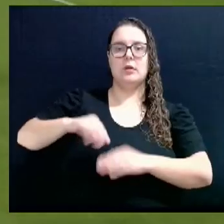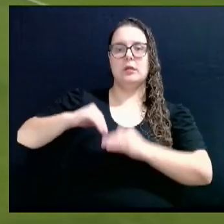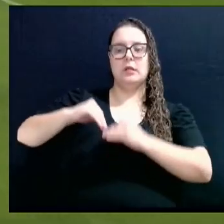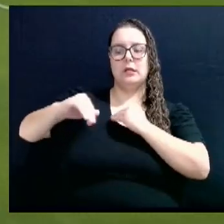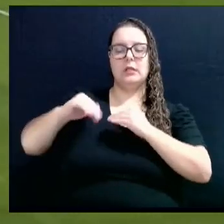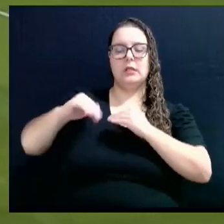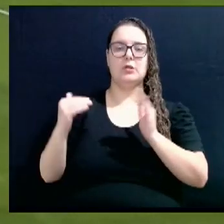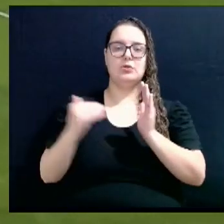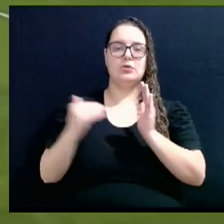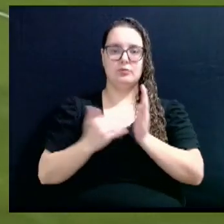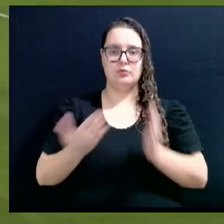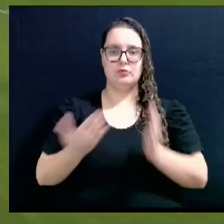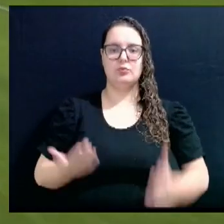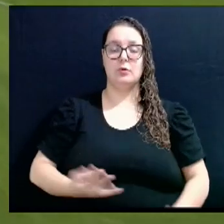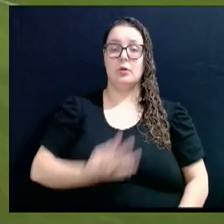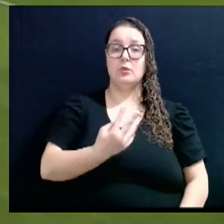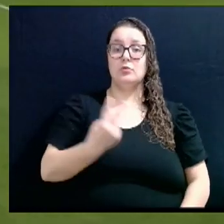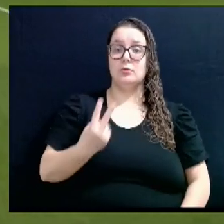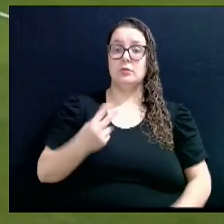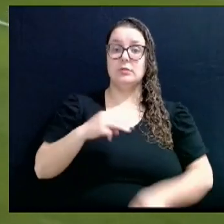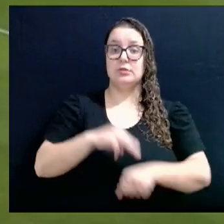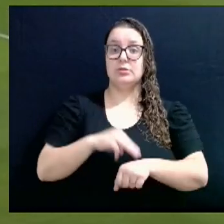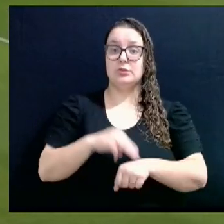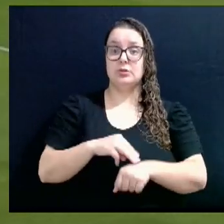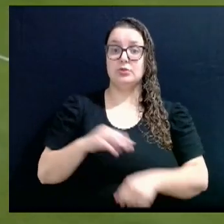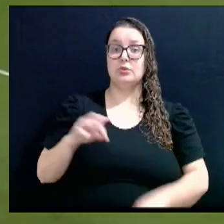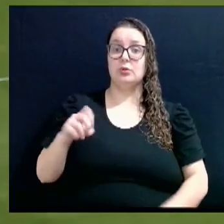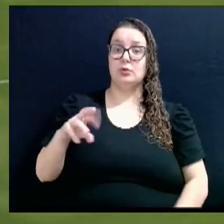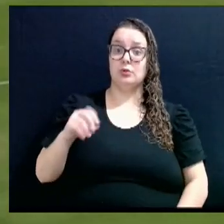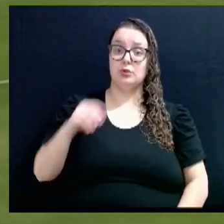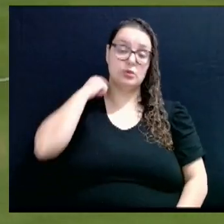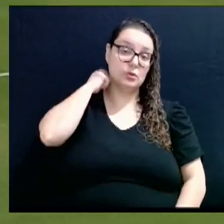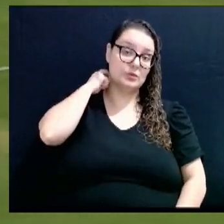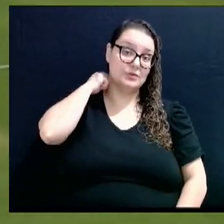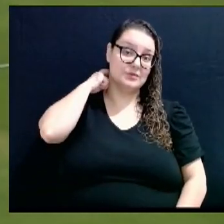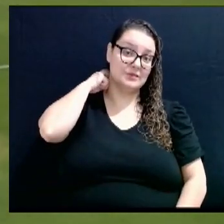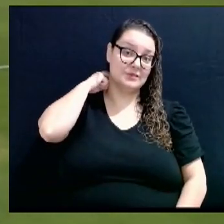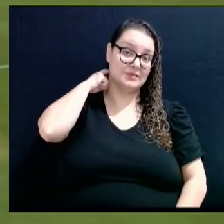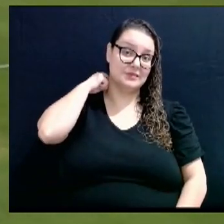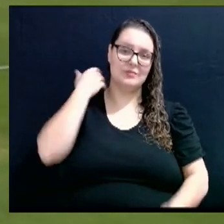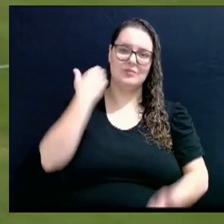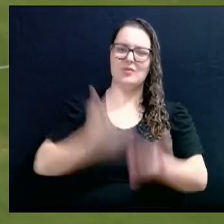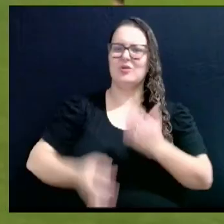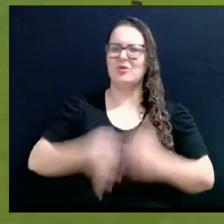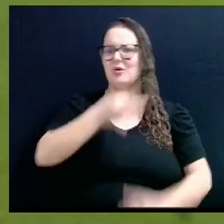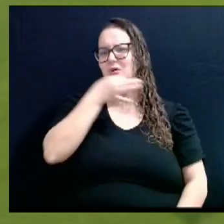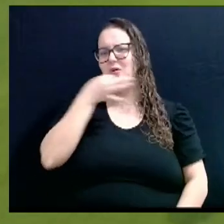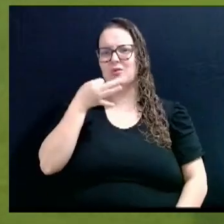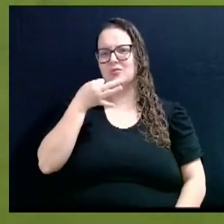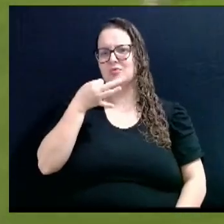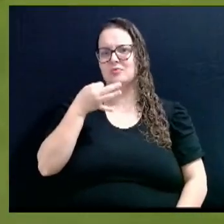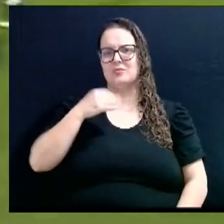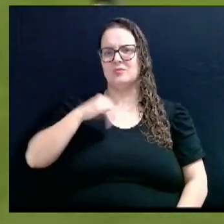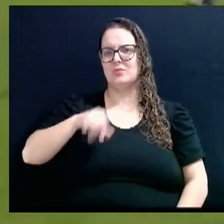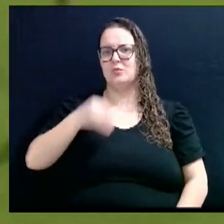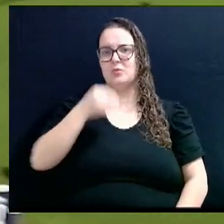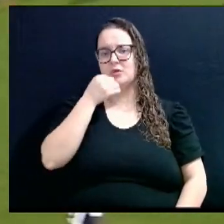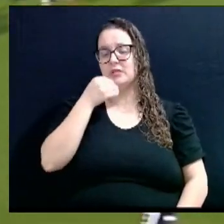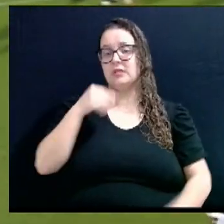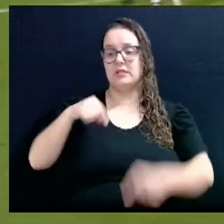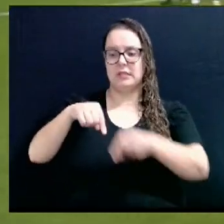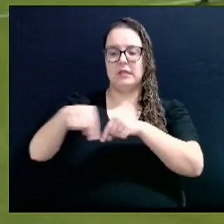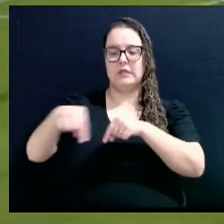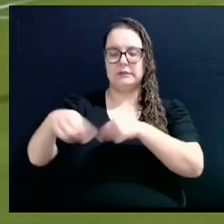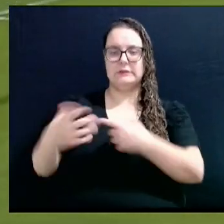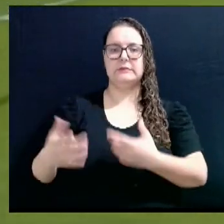Aos 42 minutos, Toró desperdiçou ótima chance dentro da área. E não é que nos